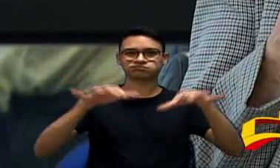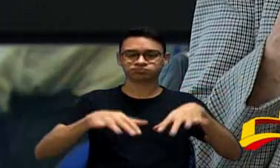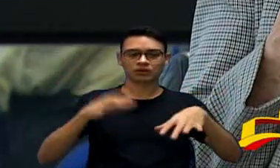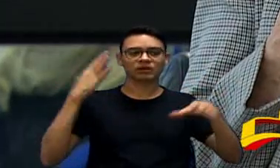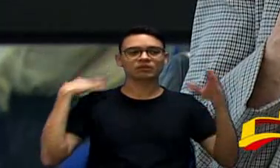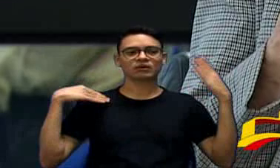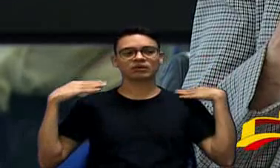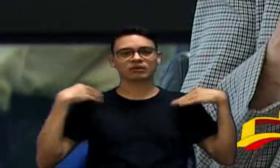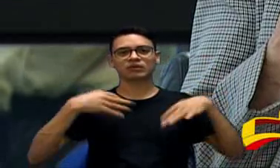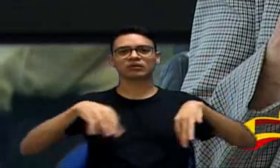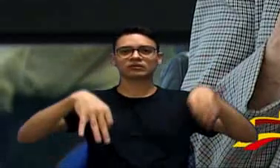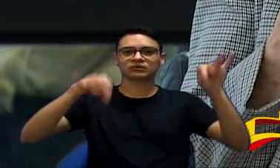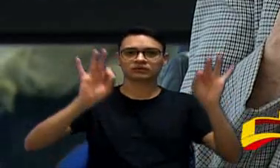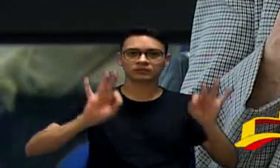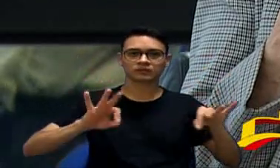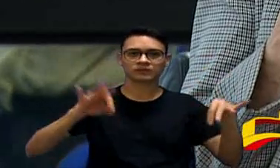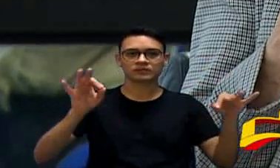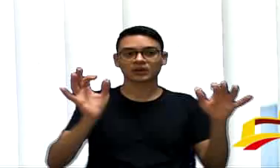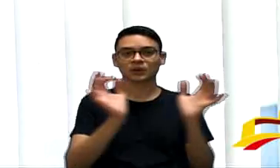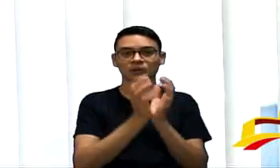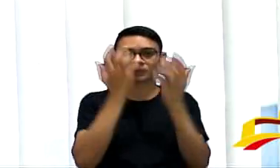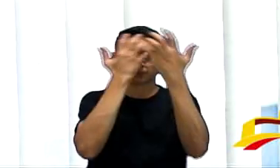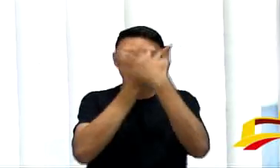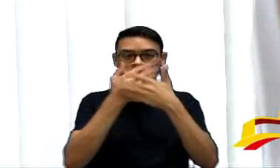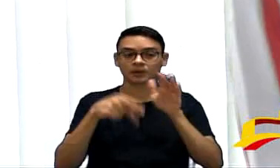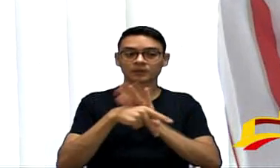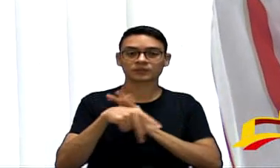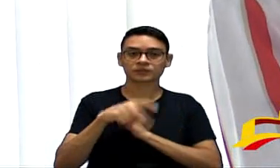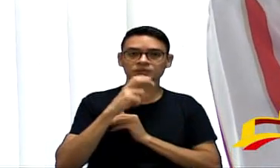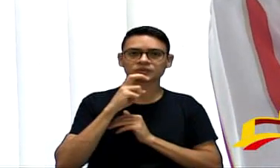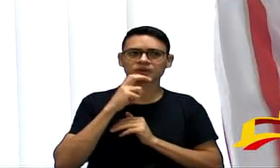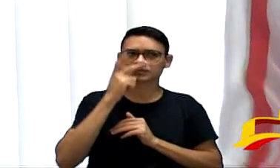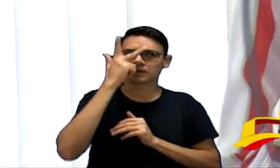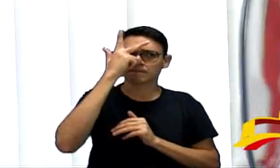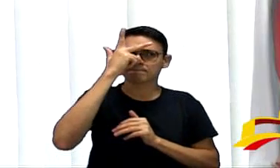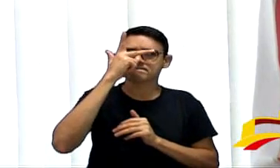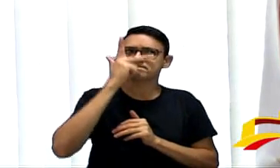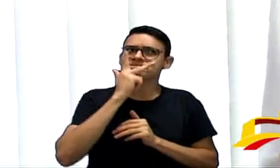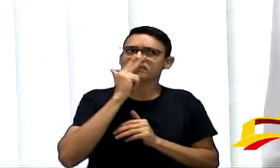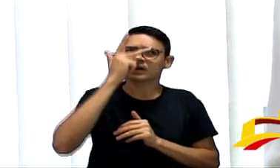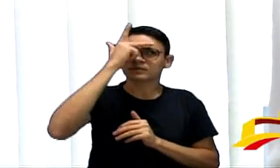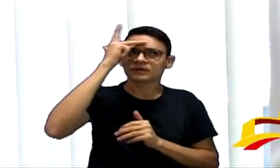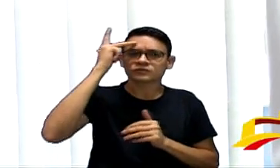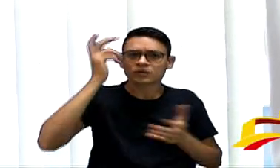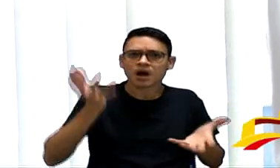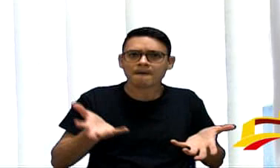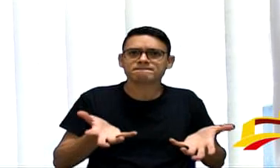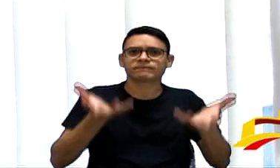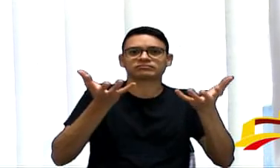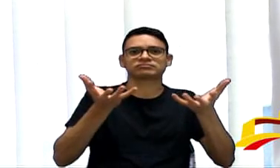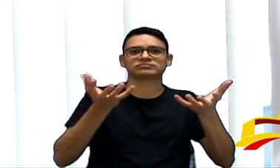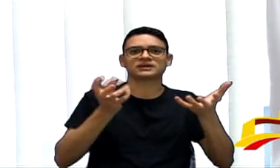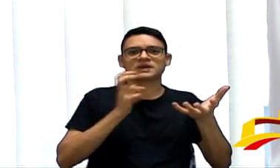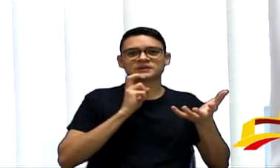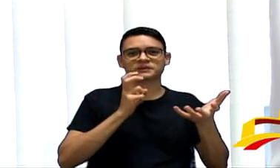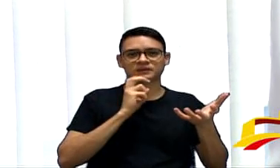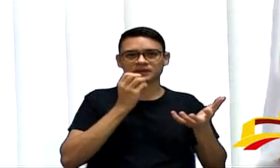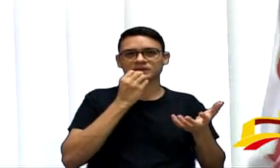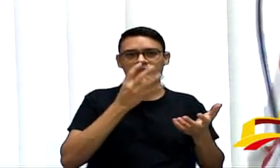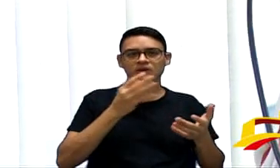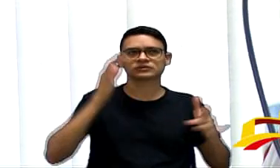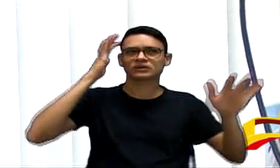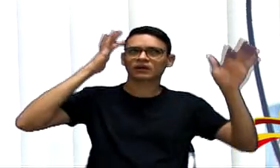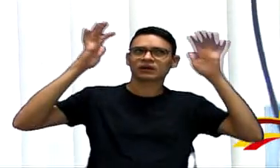ter bandas da cidade sendo valorizadas. Então, acho que esse é um espaço também para a gente pensar como pode ser